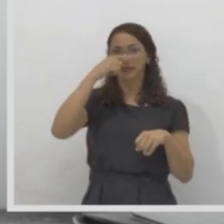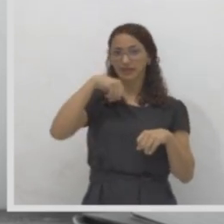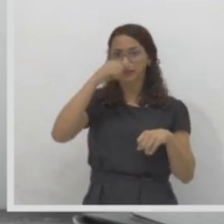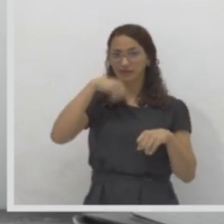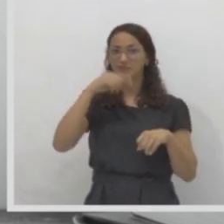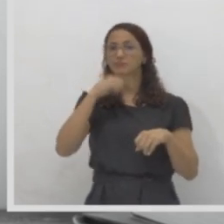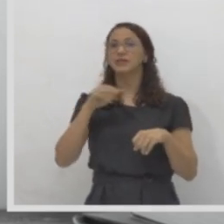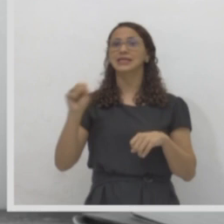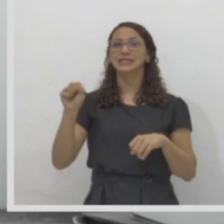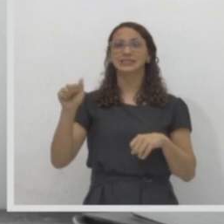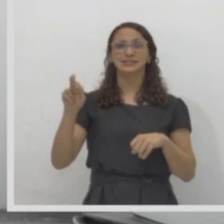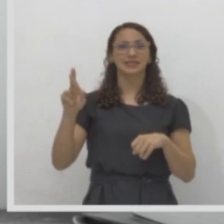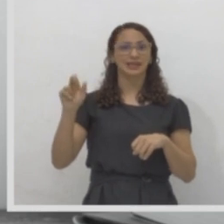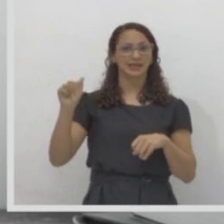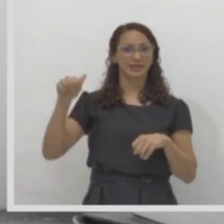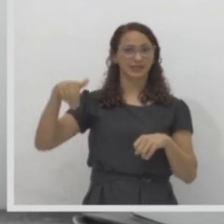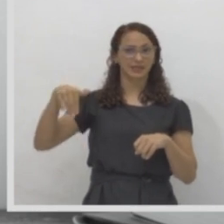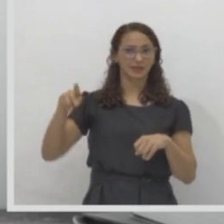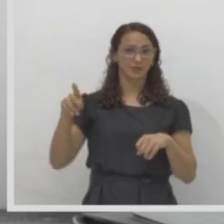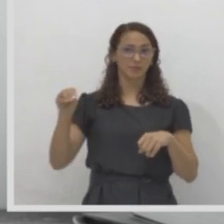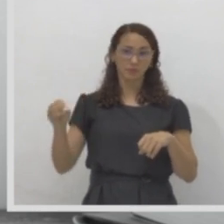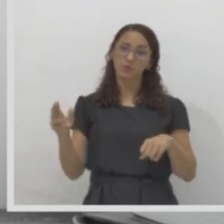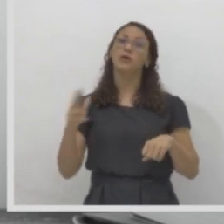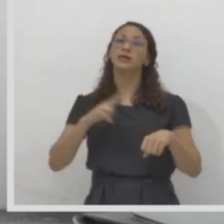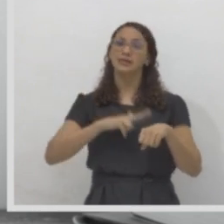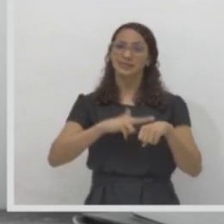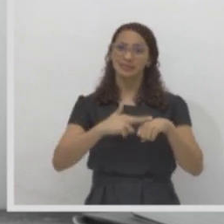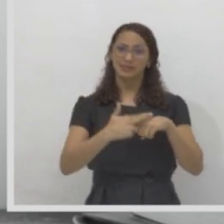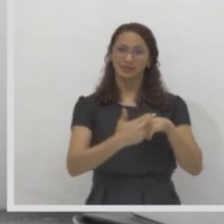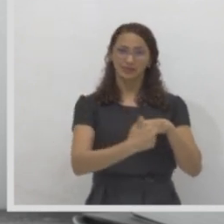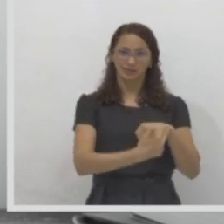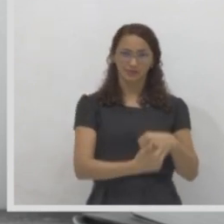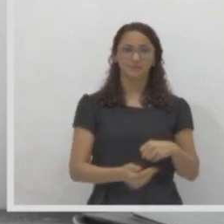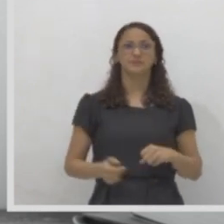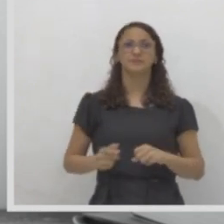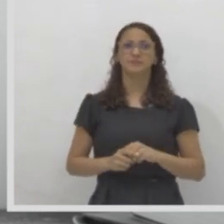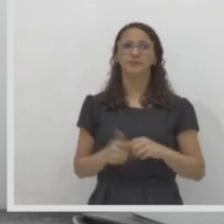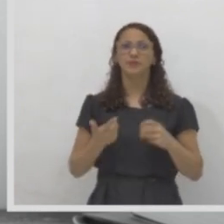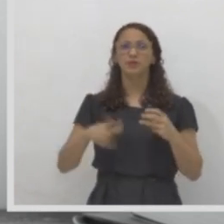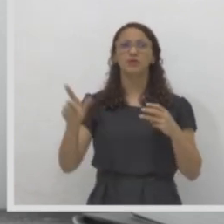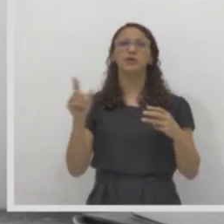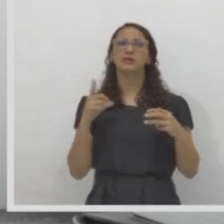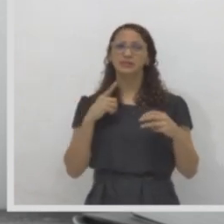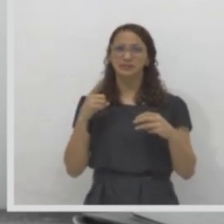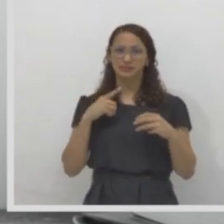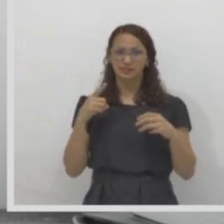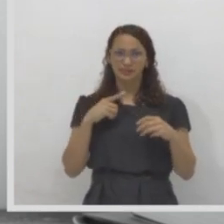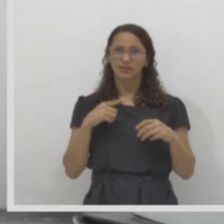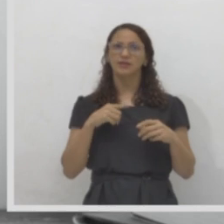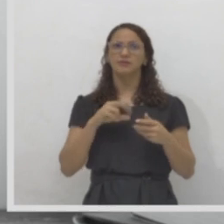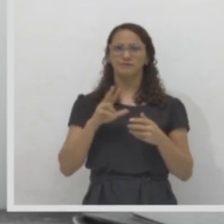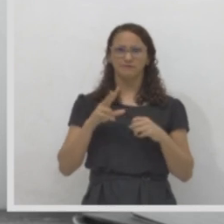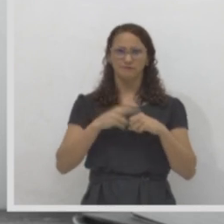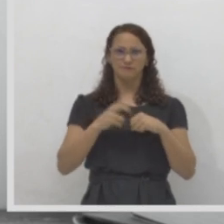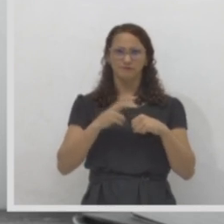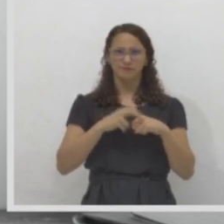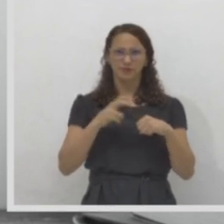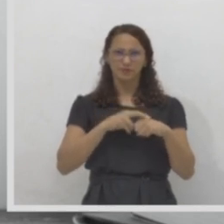Existem espécies benéficas de vírus que interagem com outros micro-organismos, insetos, fungos, plantas e